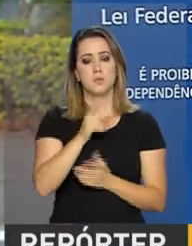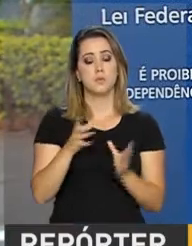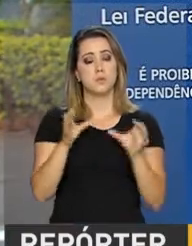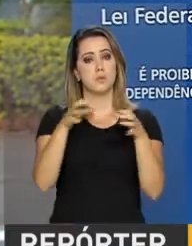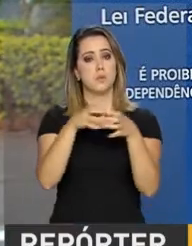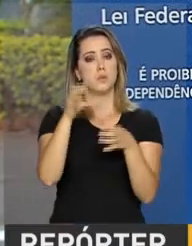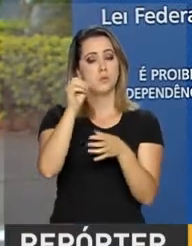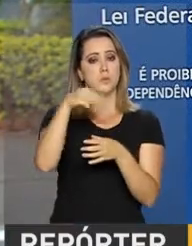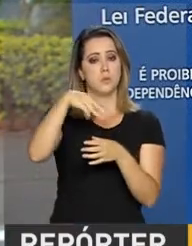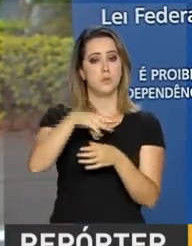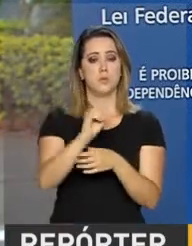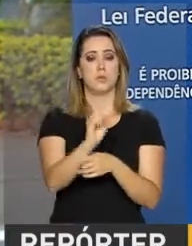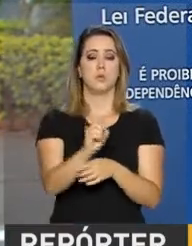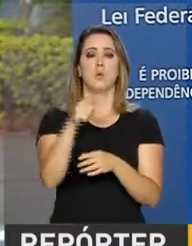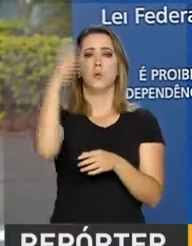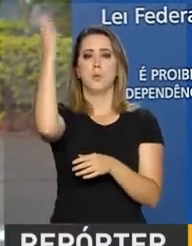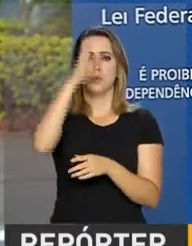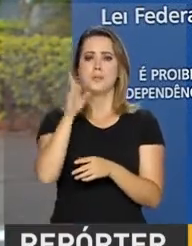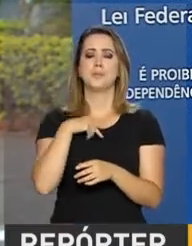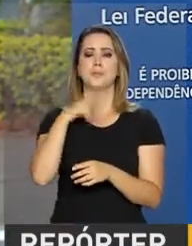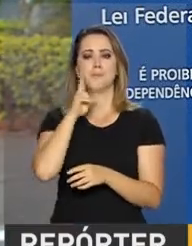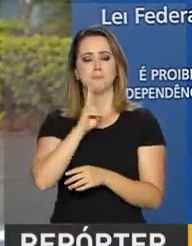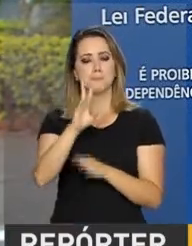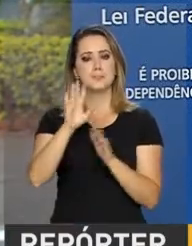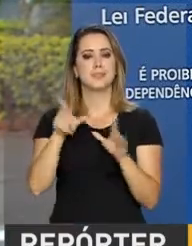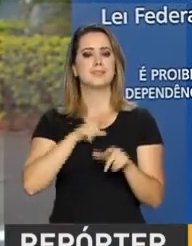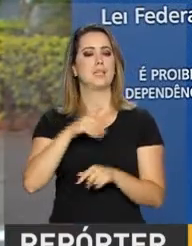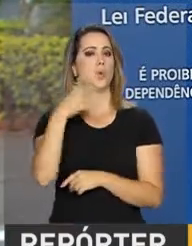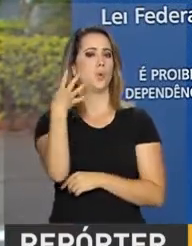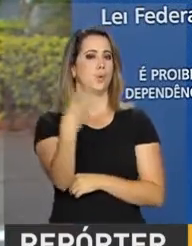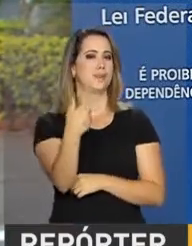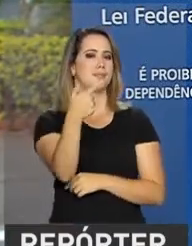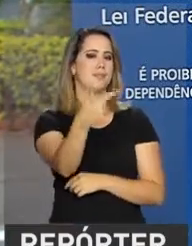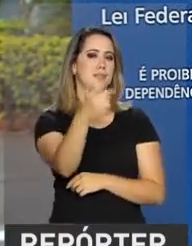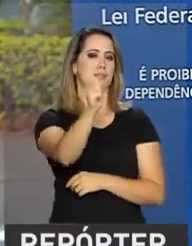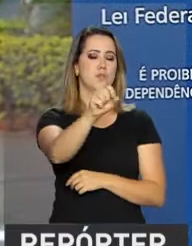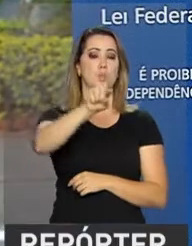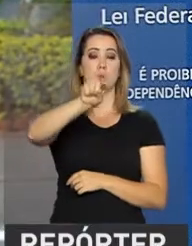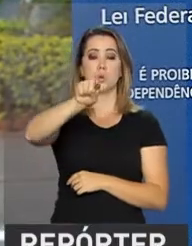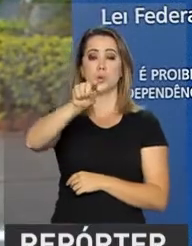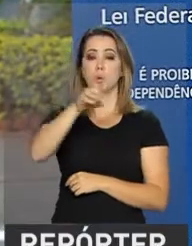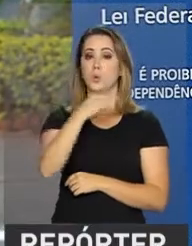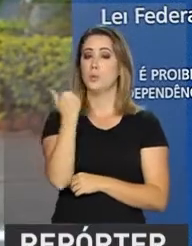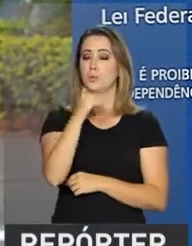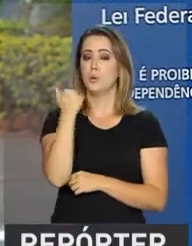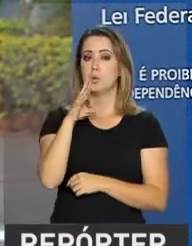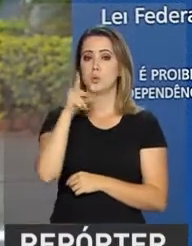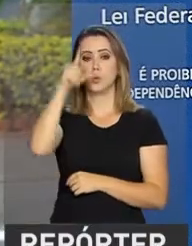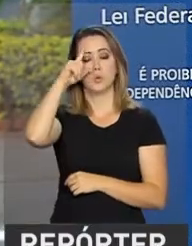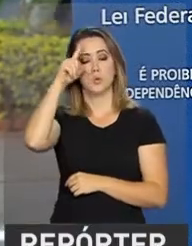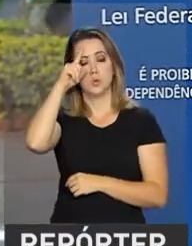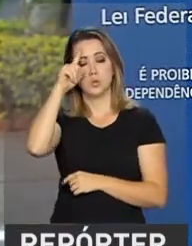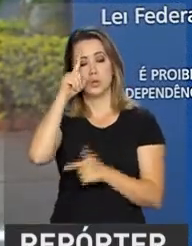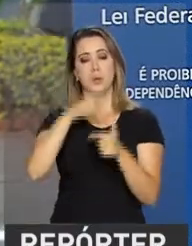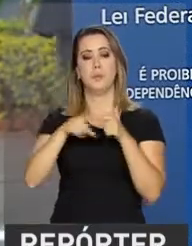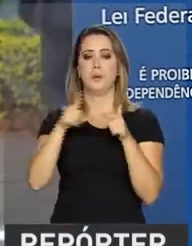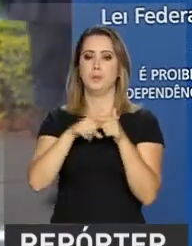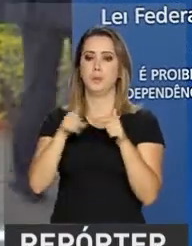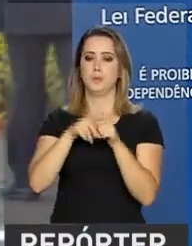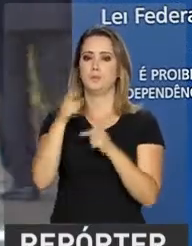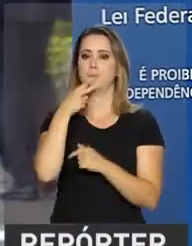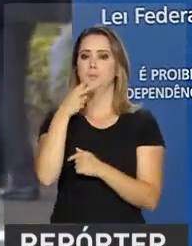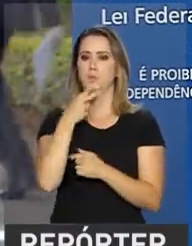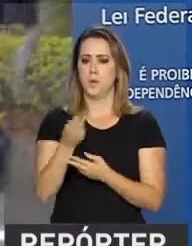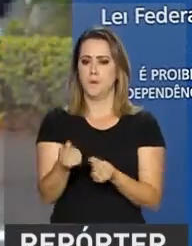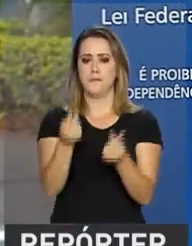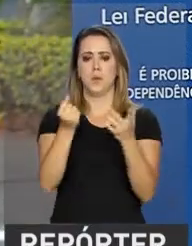da Saúde, o Brasil ainda registra 428 mortes por dia causadas pelo tabagismo. Um hábito que custa ao